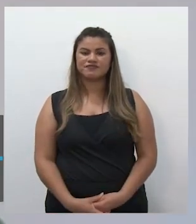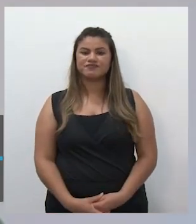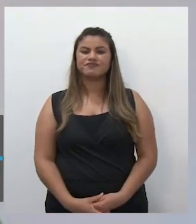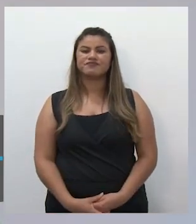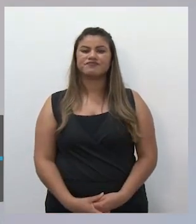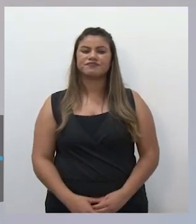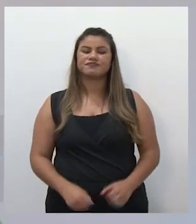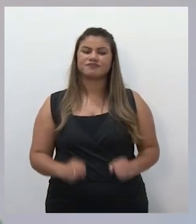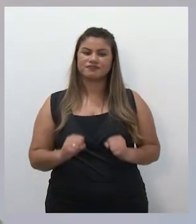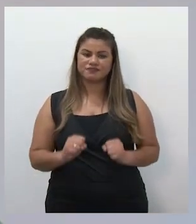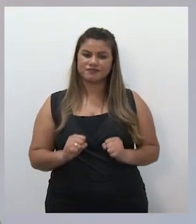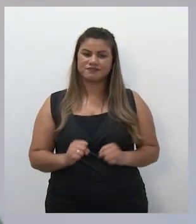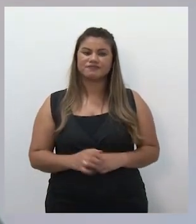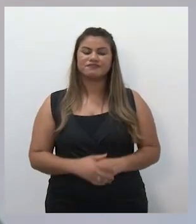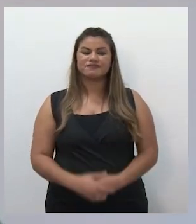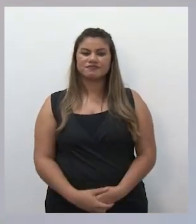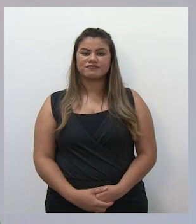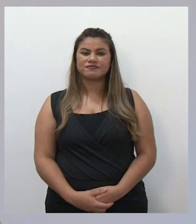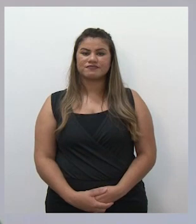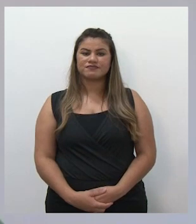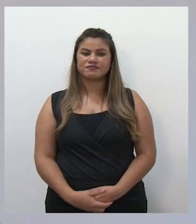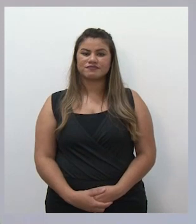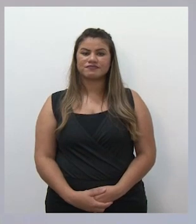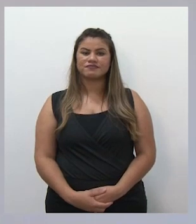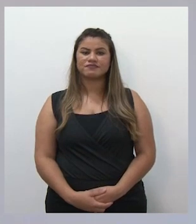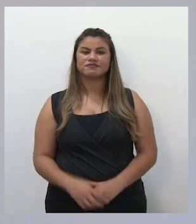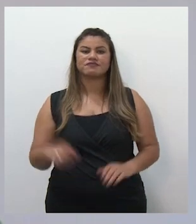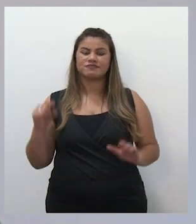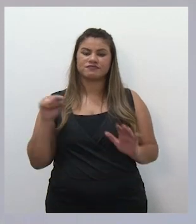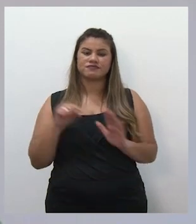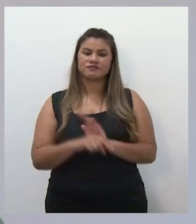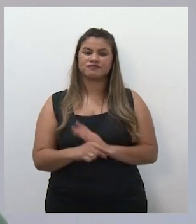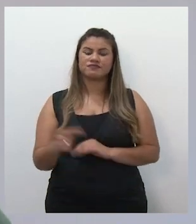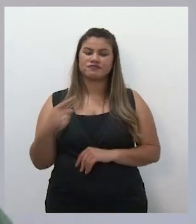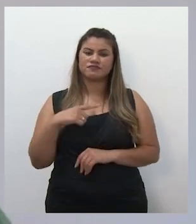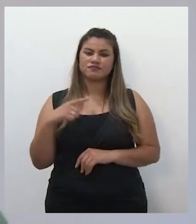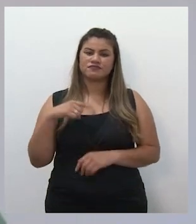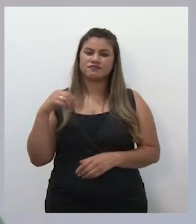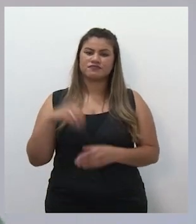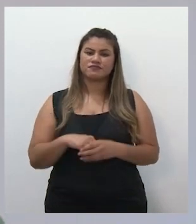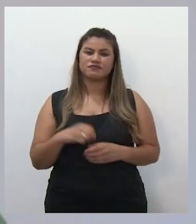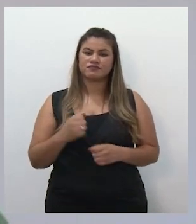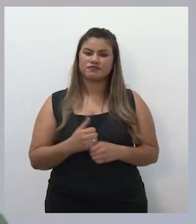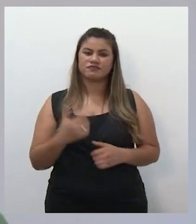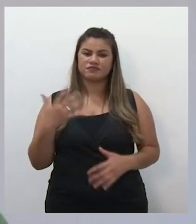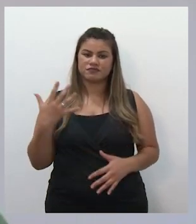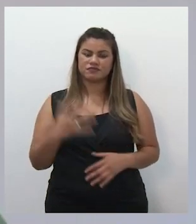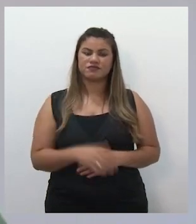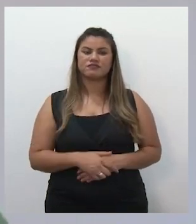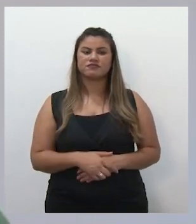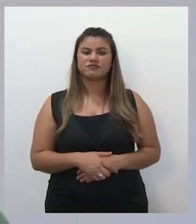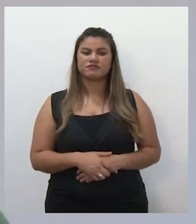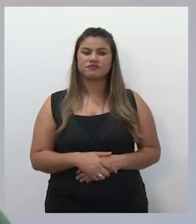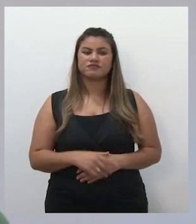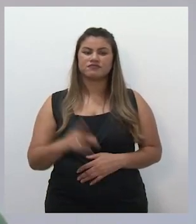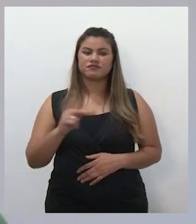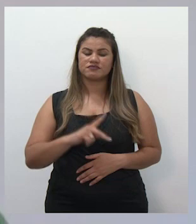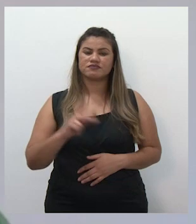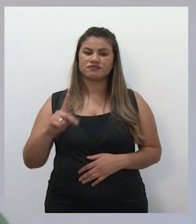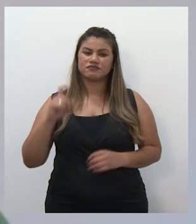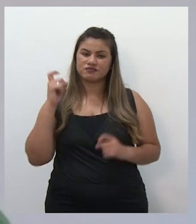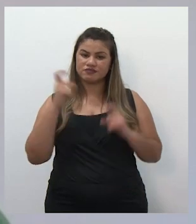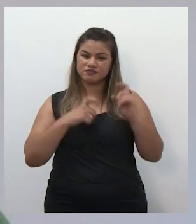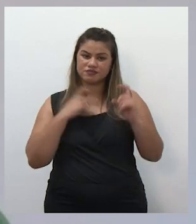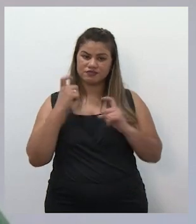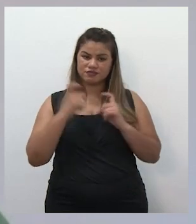sim. Inclusive, foi uma questão que apareceu aqui, né, no chat. O professor fica muito